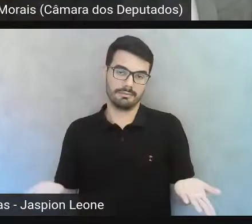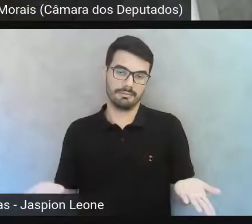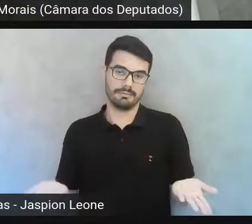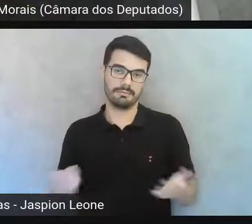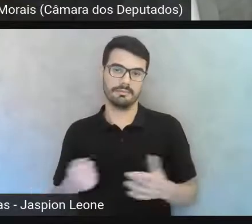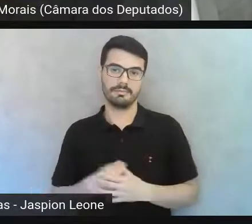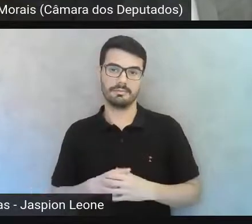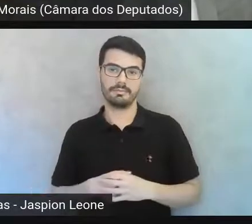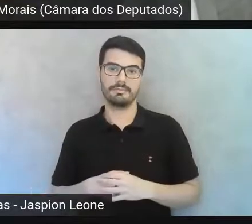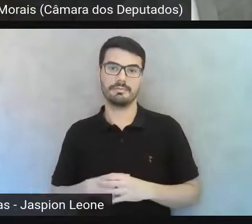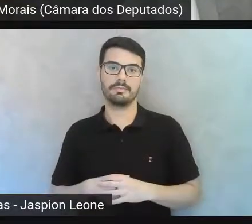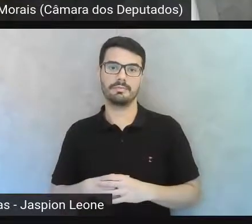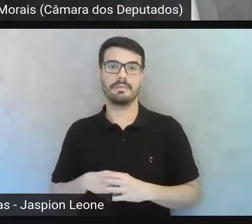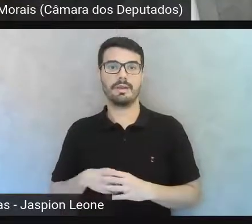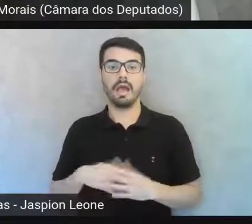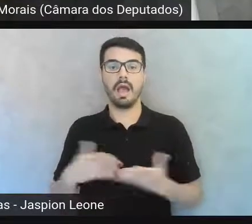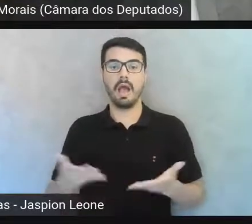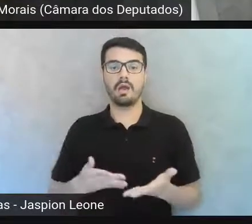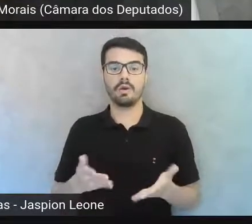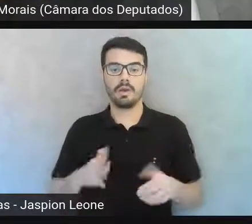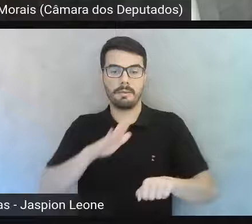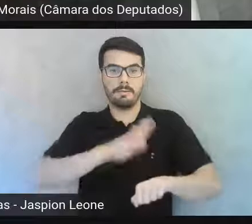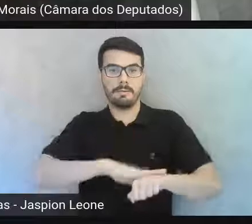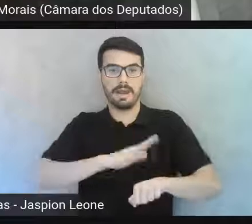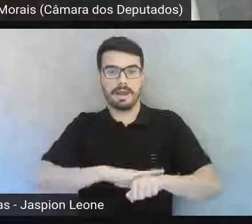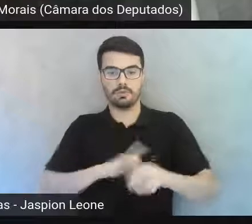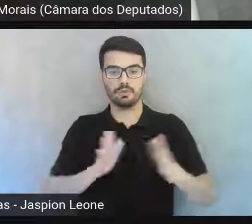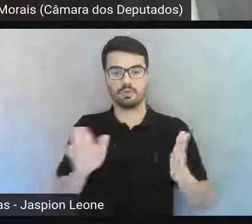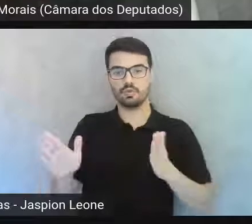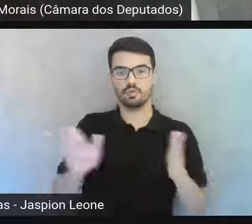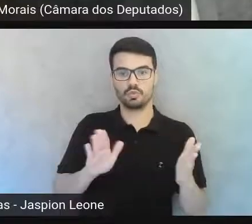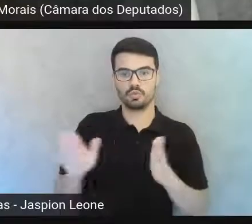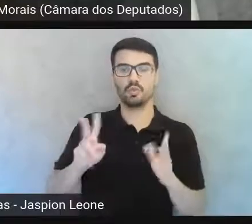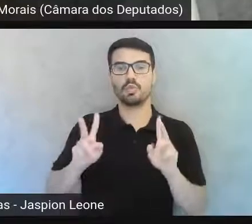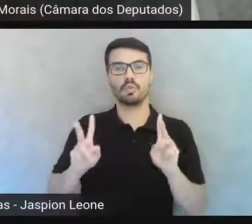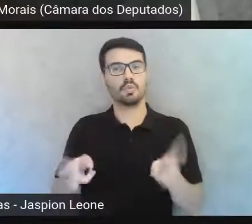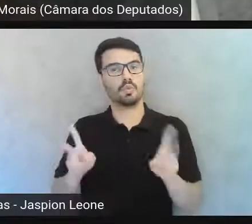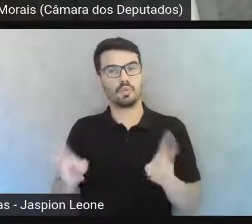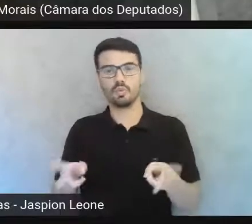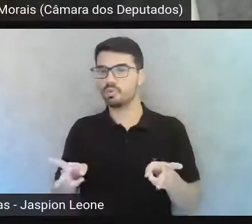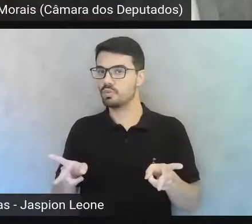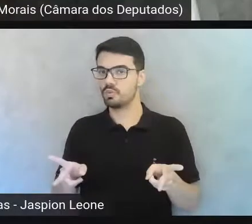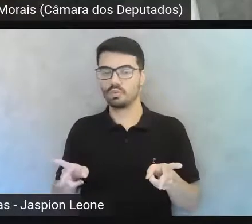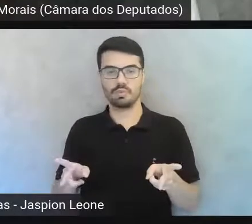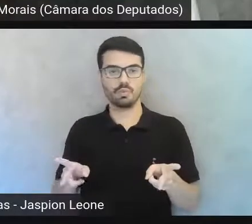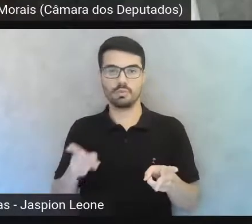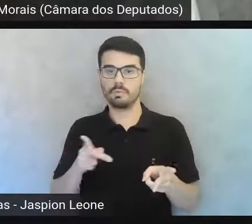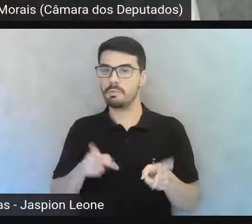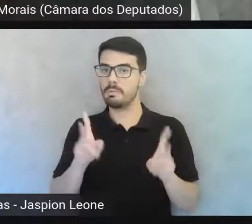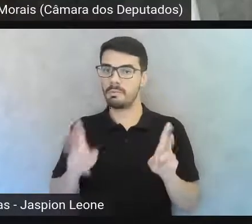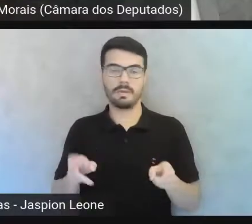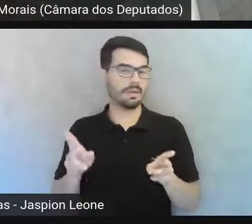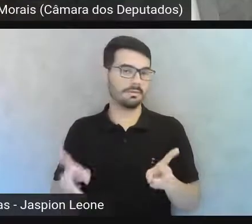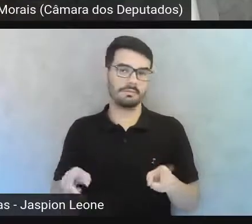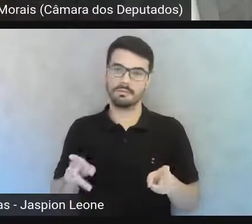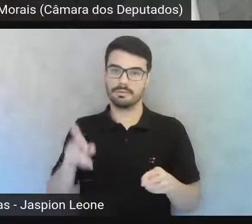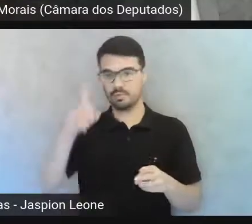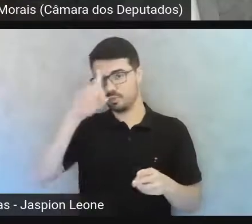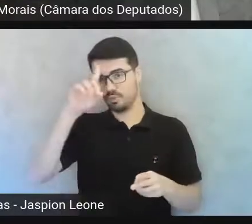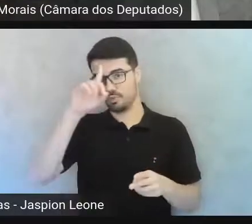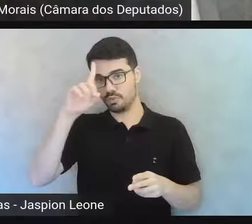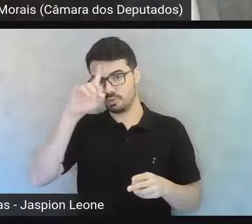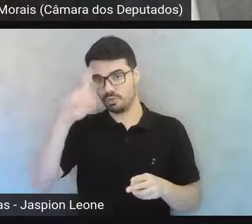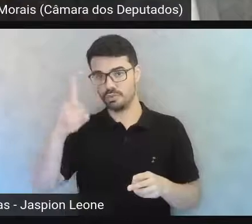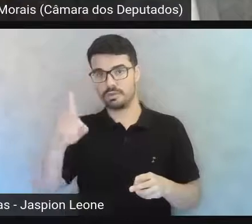A periodicidade das atividades, ela continua sendo a mesma, às vezes é diária, e se não